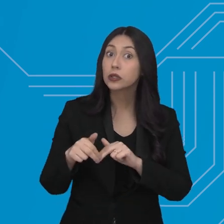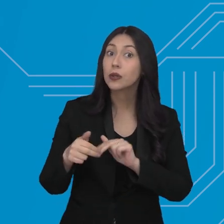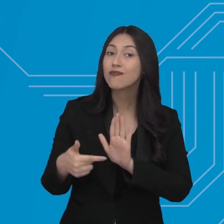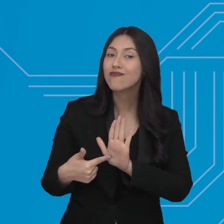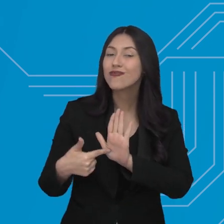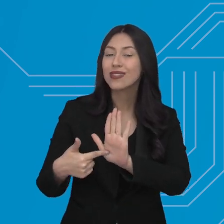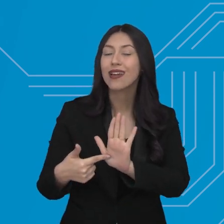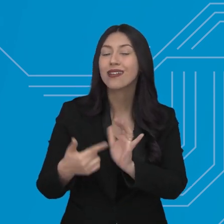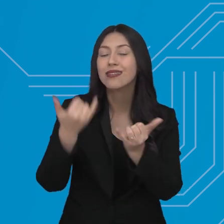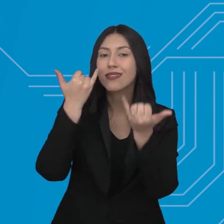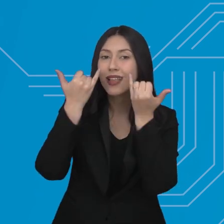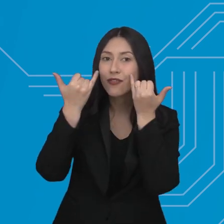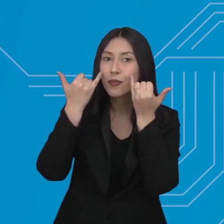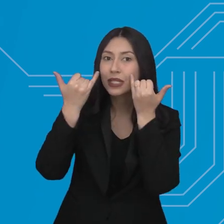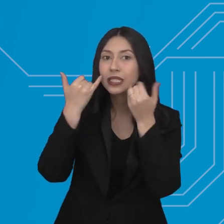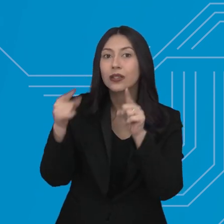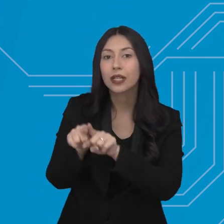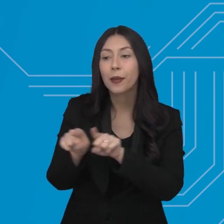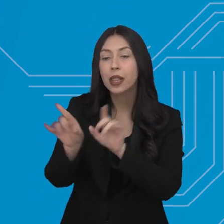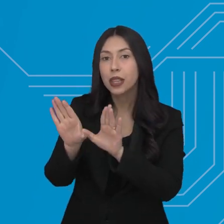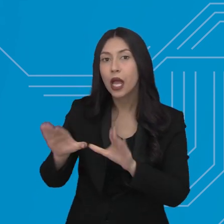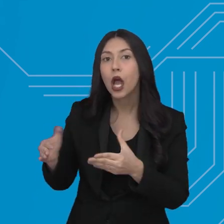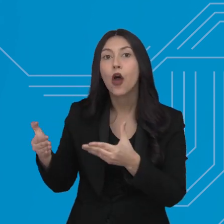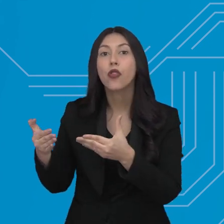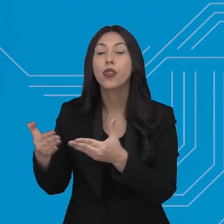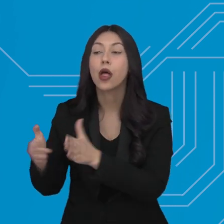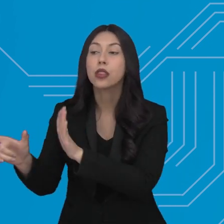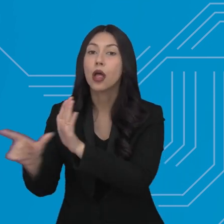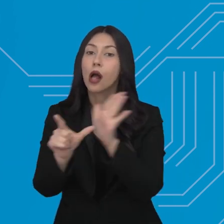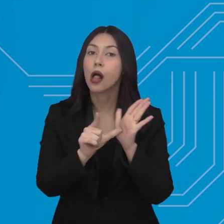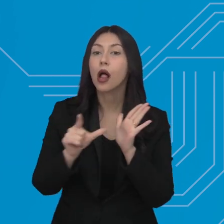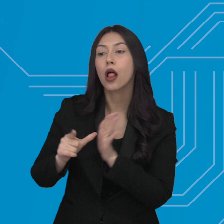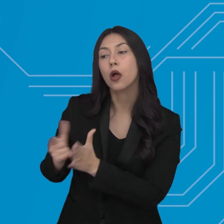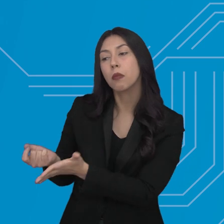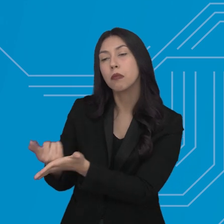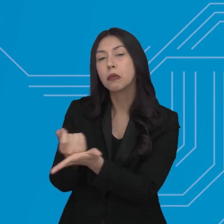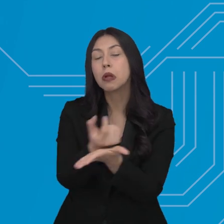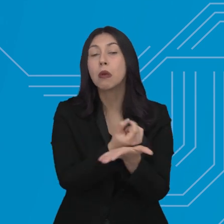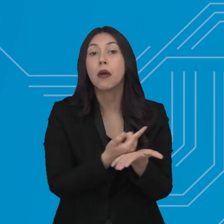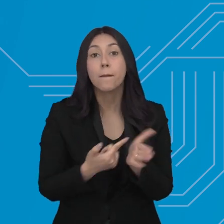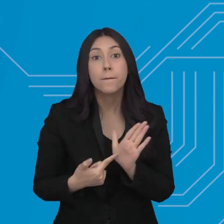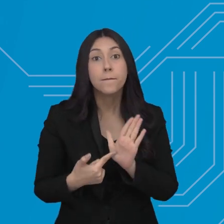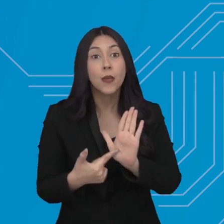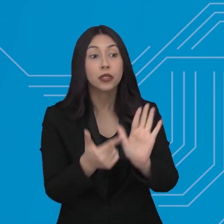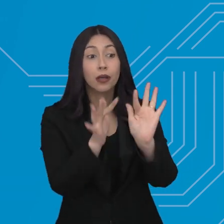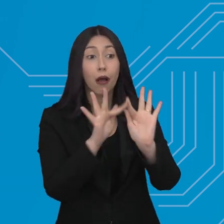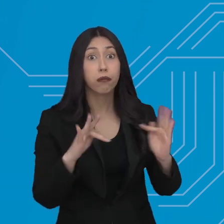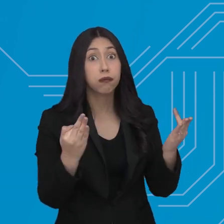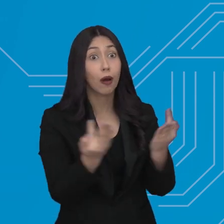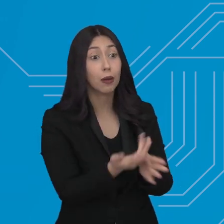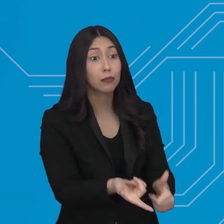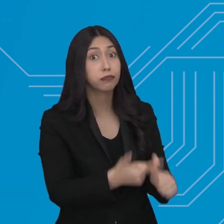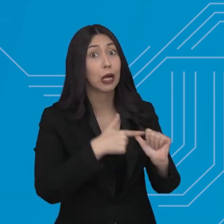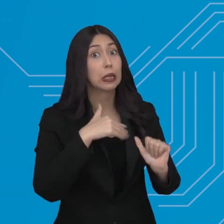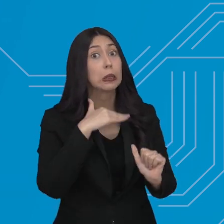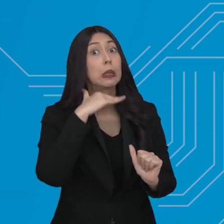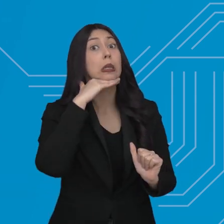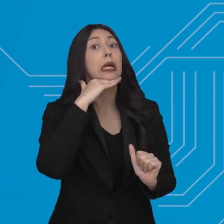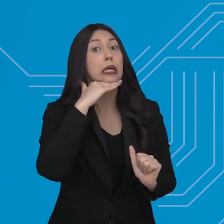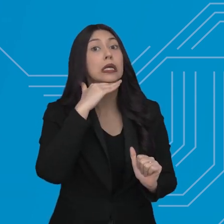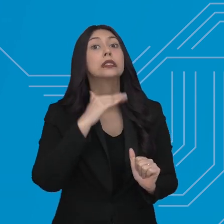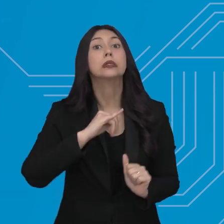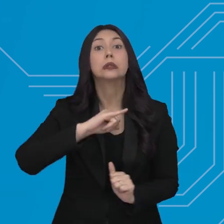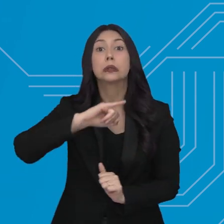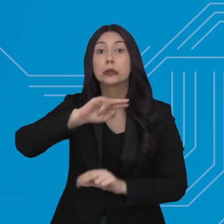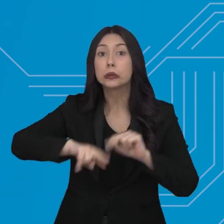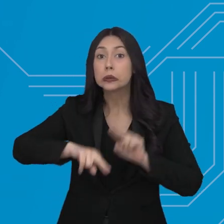da Confederação Nacional do Comércio de Bens, Serviços e Turismo mostra que o número de famílias endividadas em junho